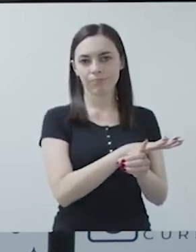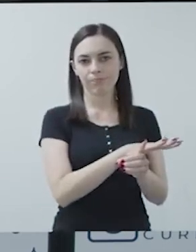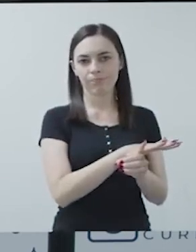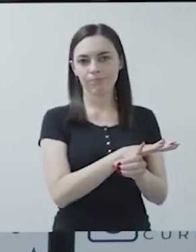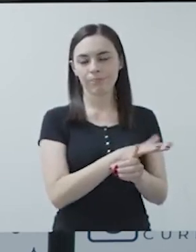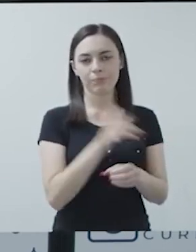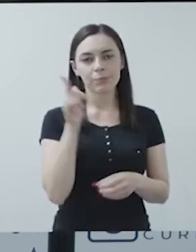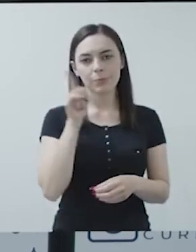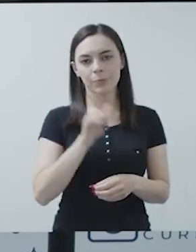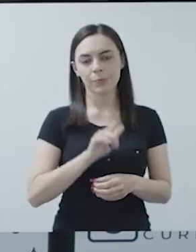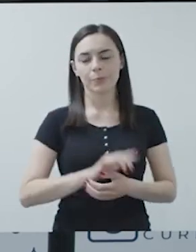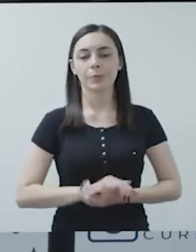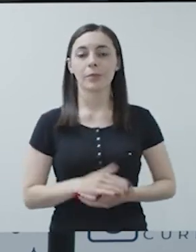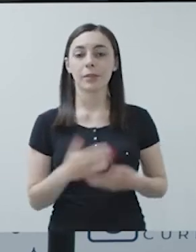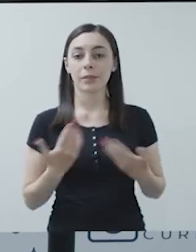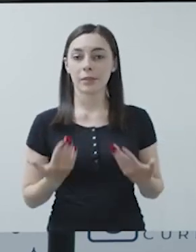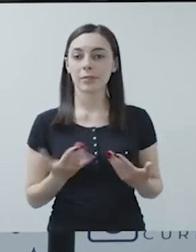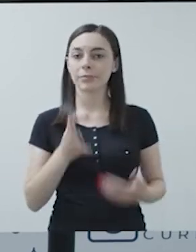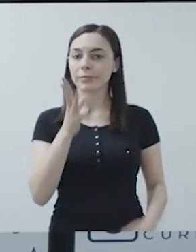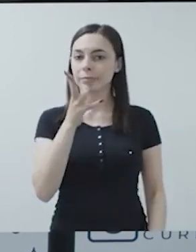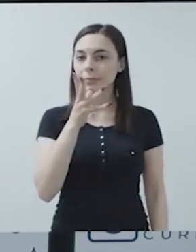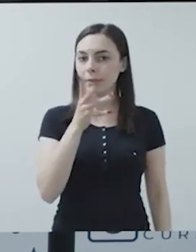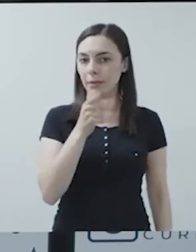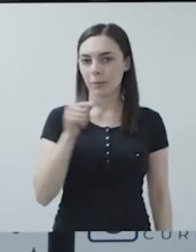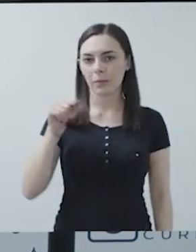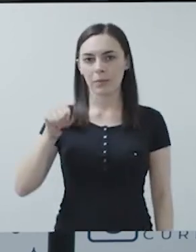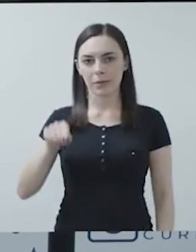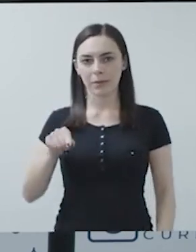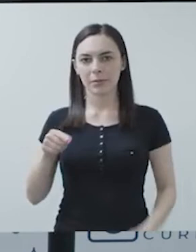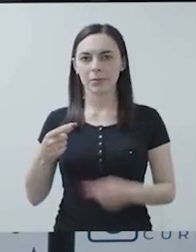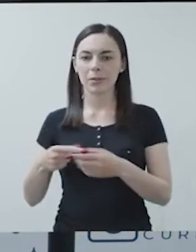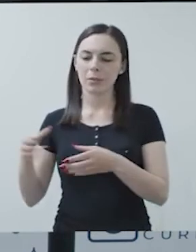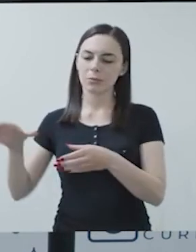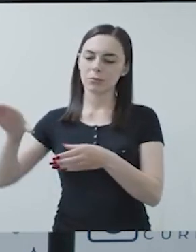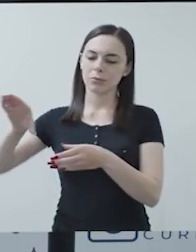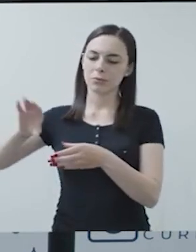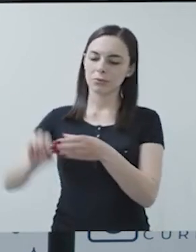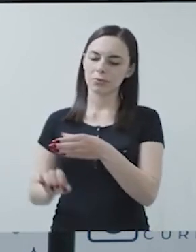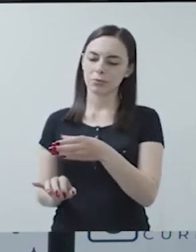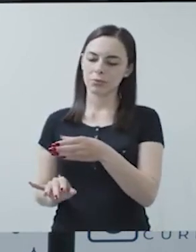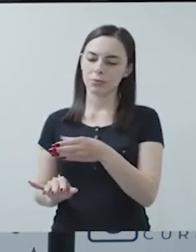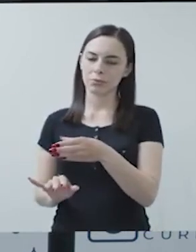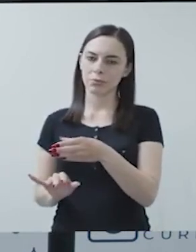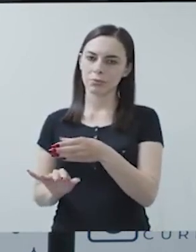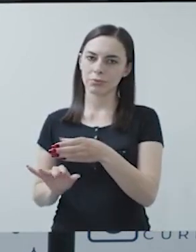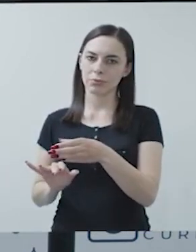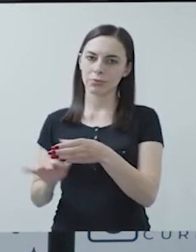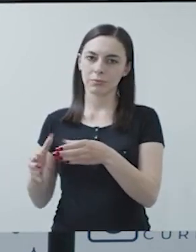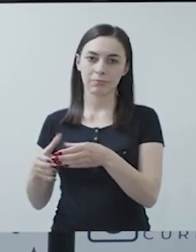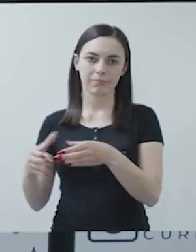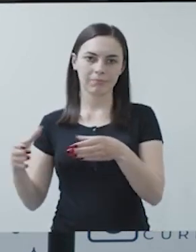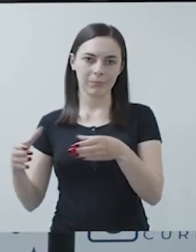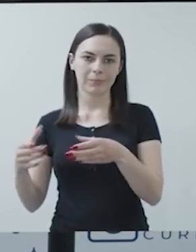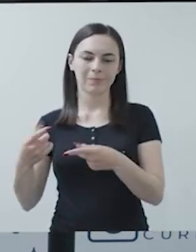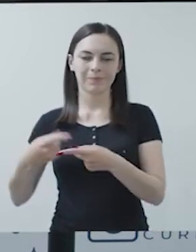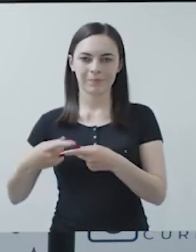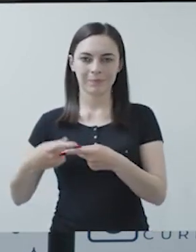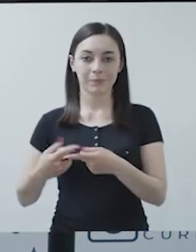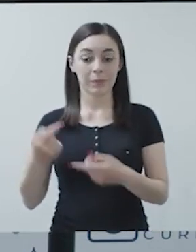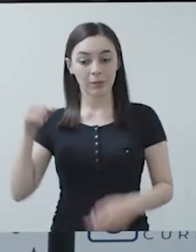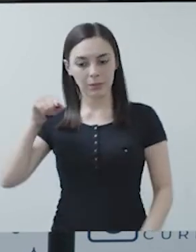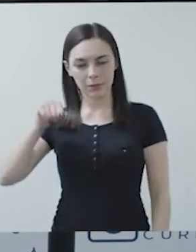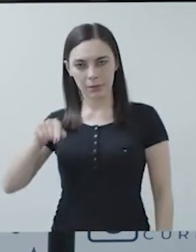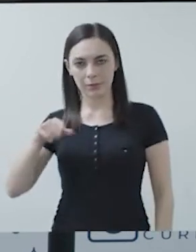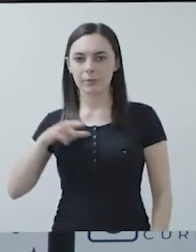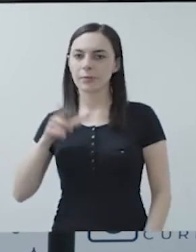ali. Ela já vai encher. E eu vou demorar um pouco para encher a número 1 porque ela é bem mais larga. Então, é a panela número 1 que cabe mais